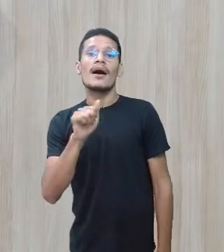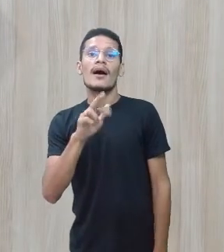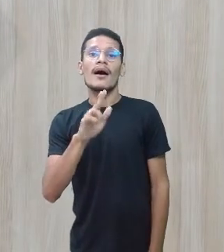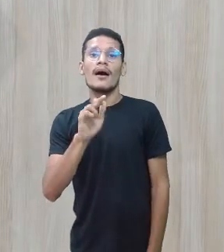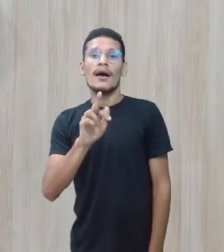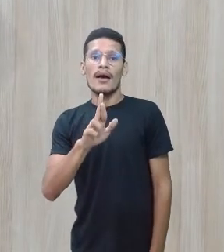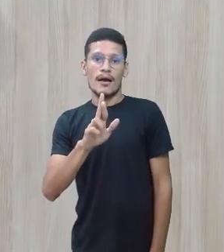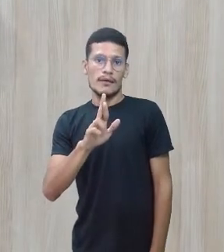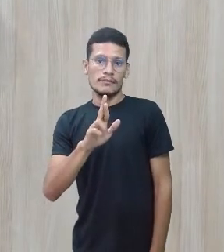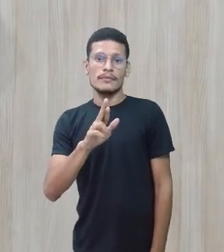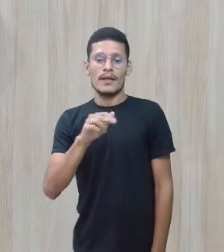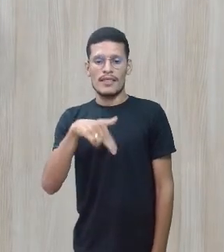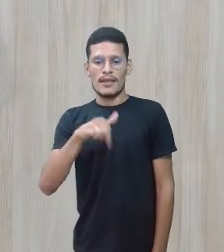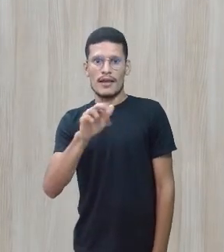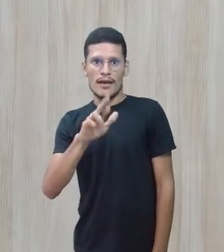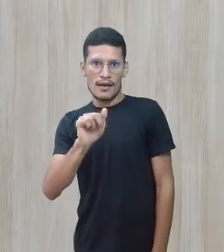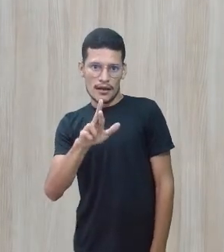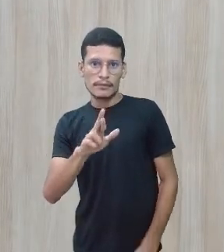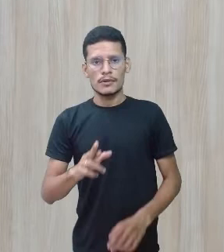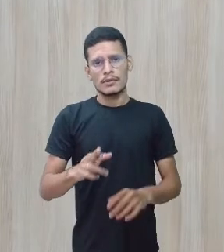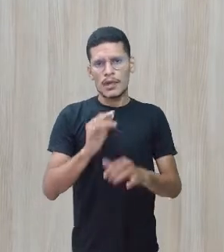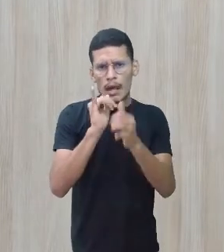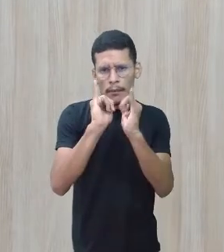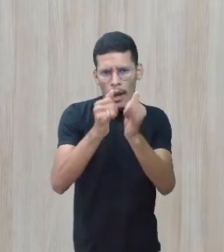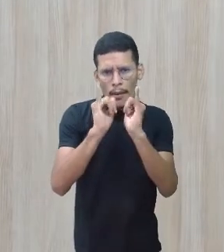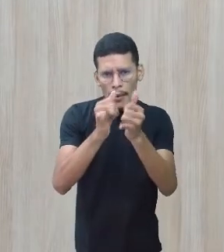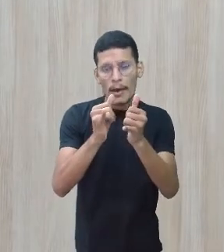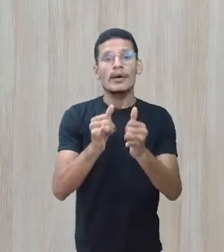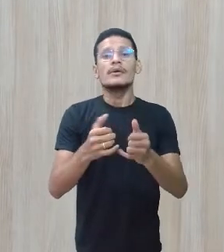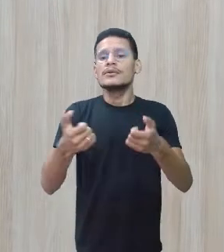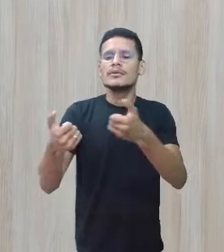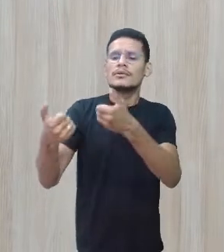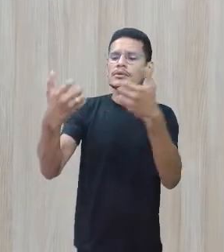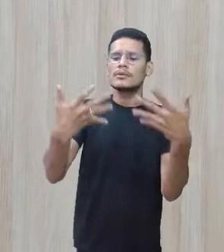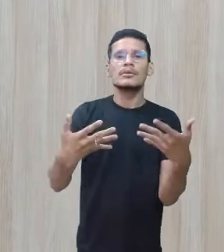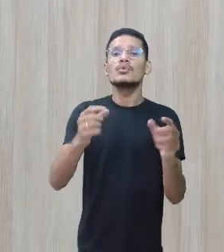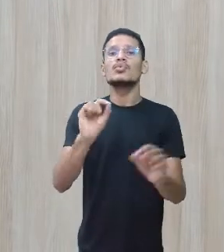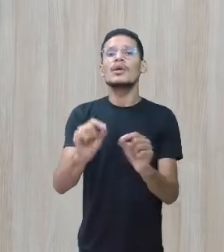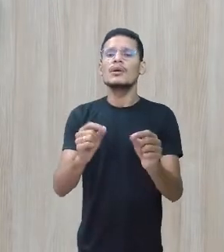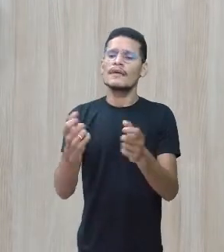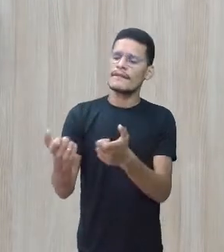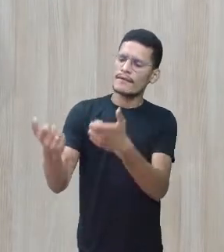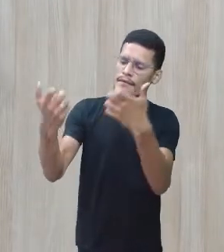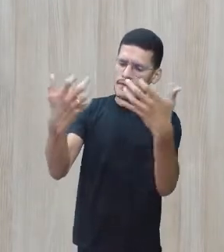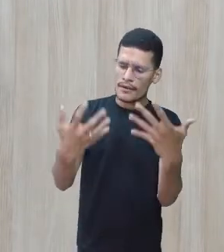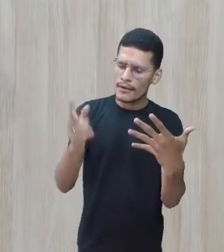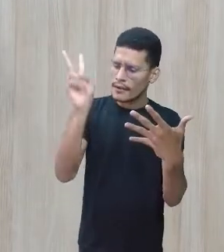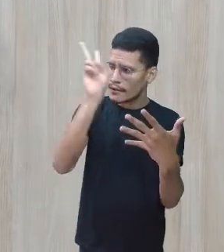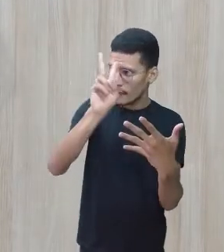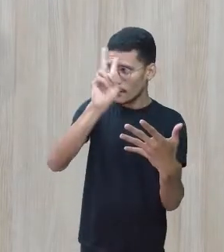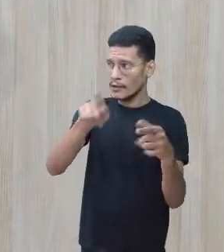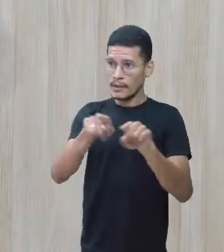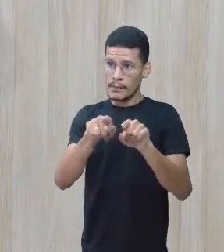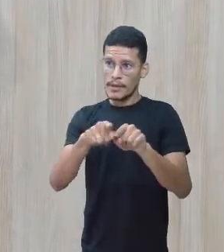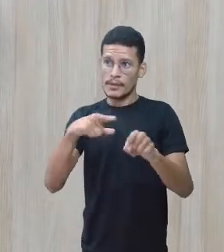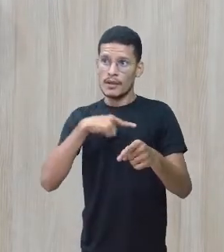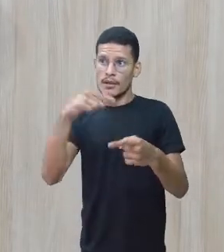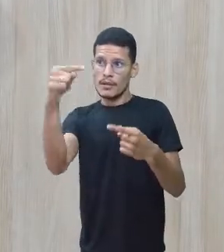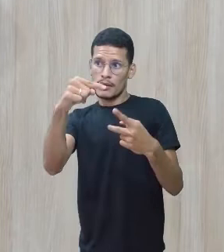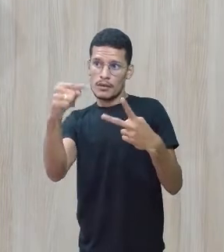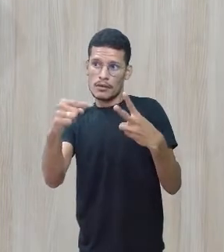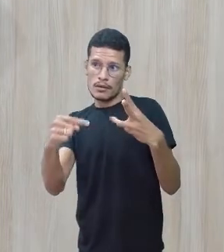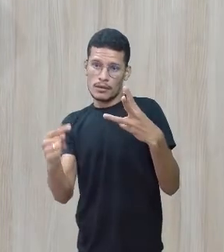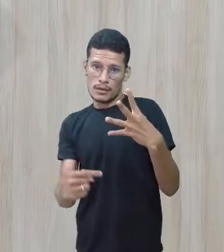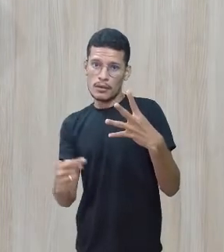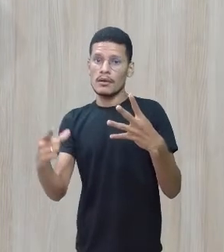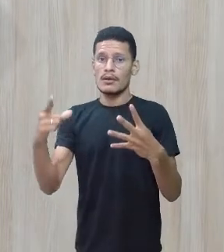essa função, essa característica, justamente de contar uma história, mas tendo esses elementos, né?